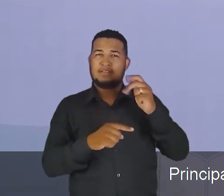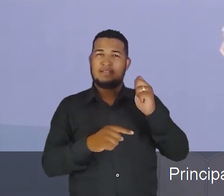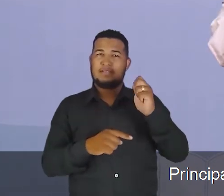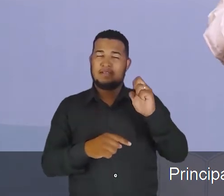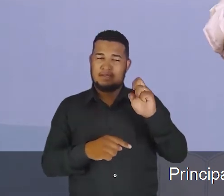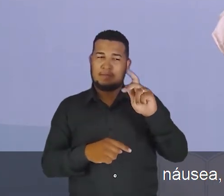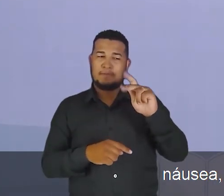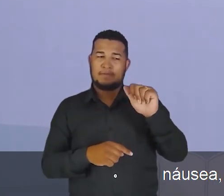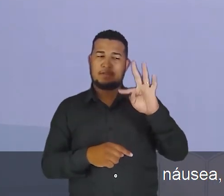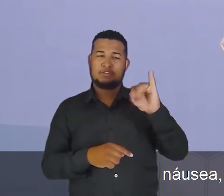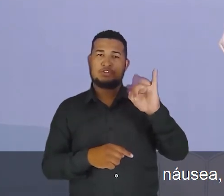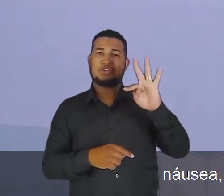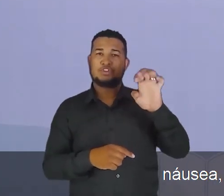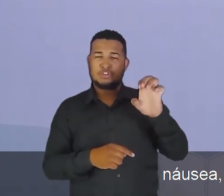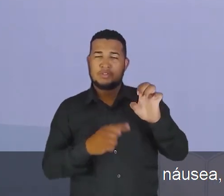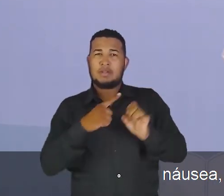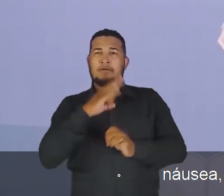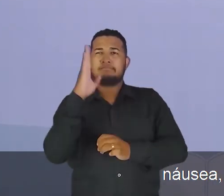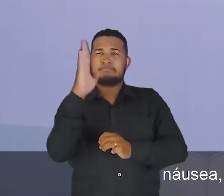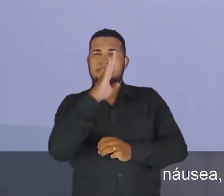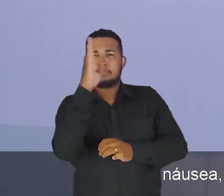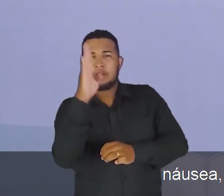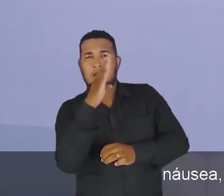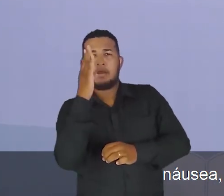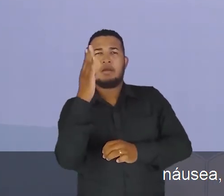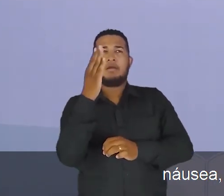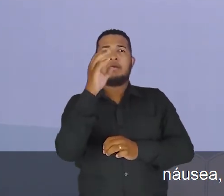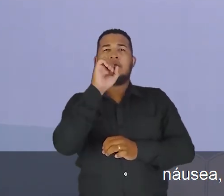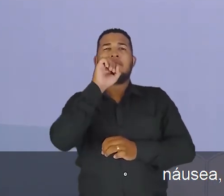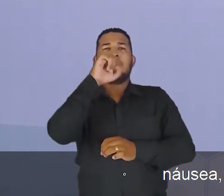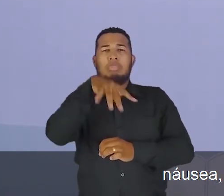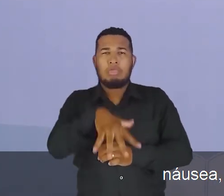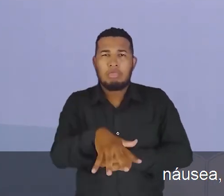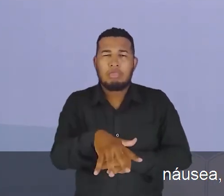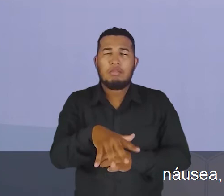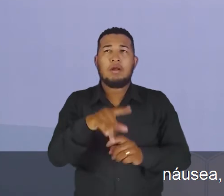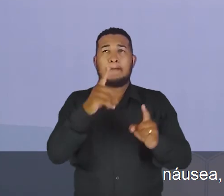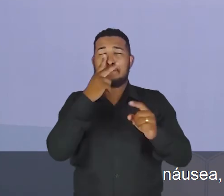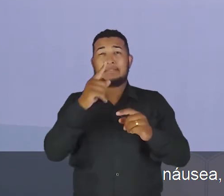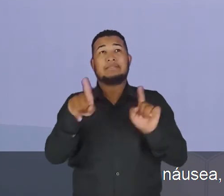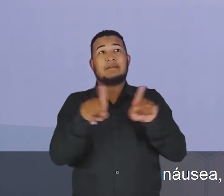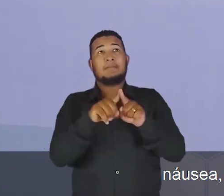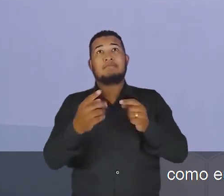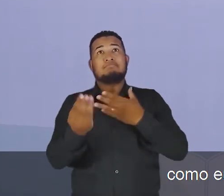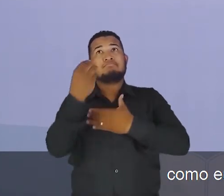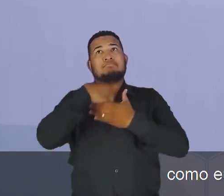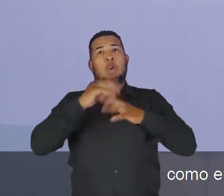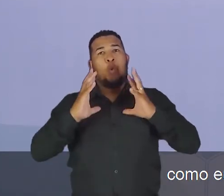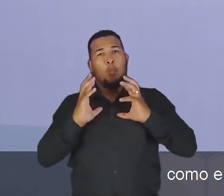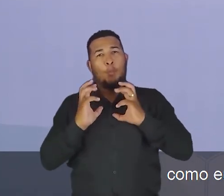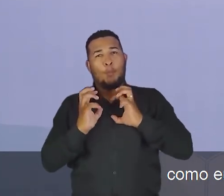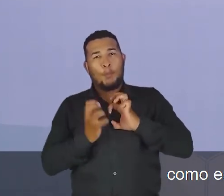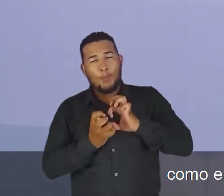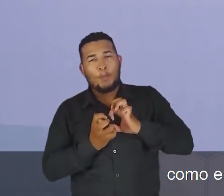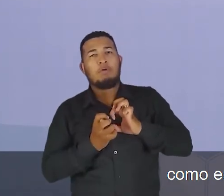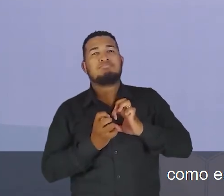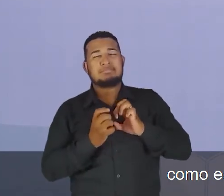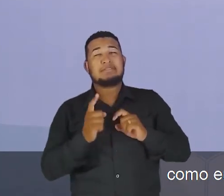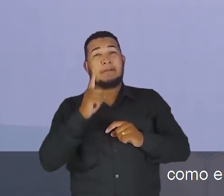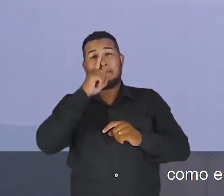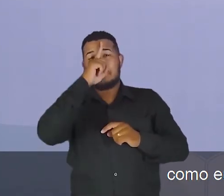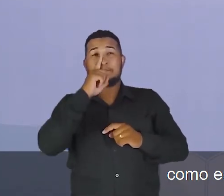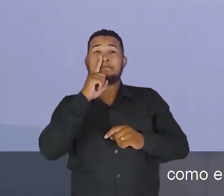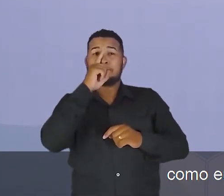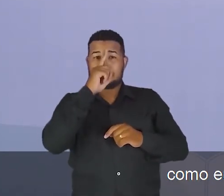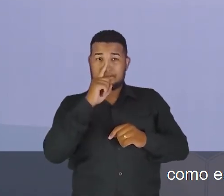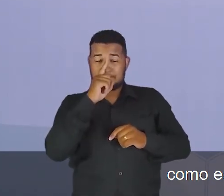hepatite, né? Que você tem náusea, vômito, que vai levar a desidratação. E essa desidratação, como eu disse, é muito